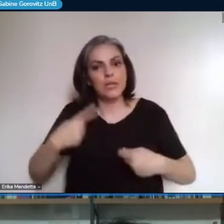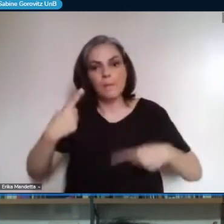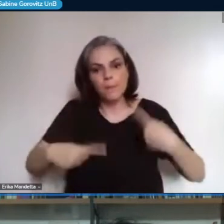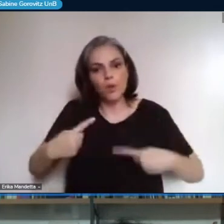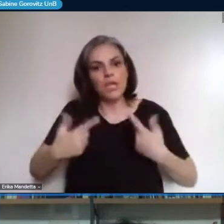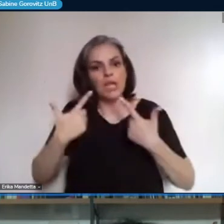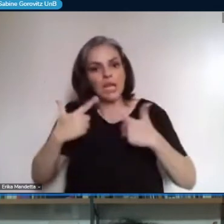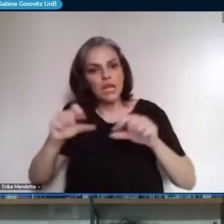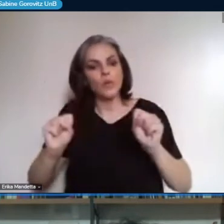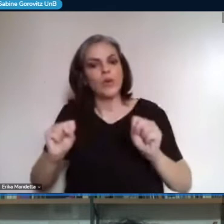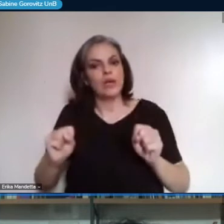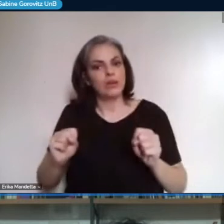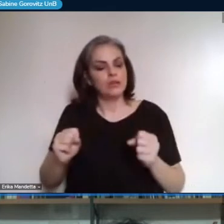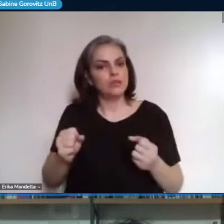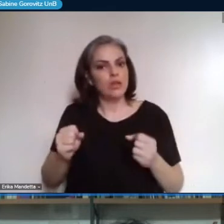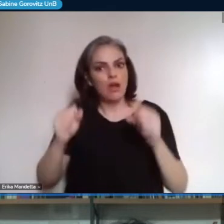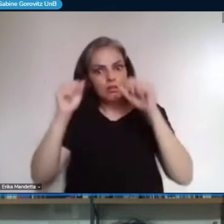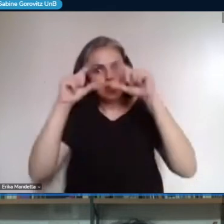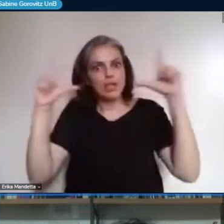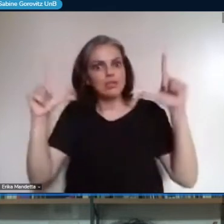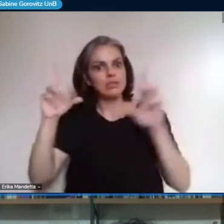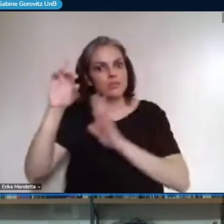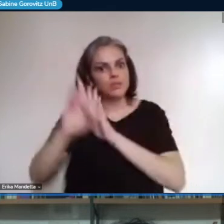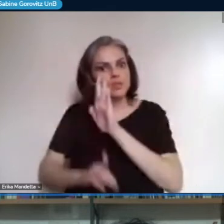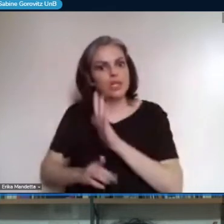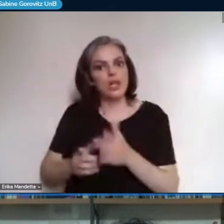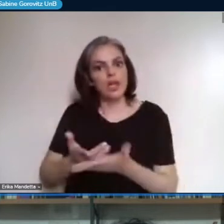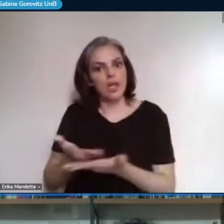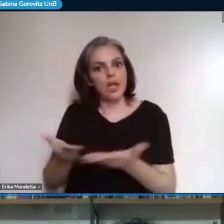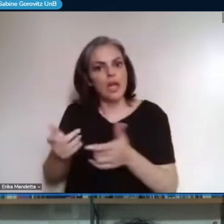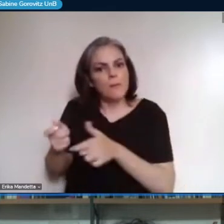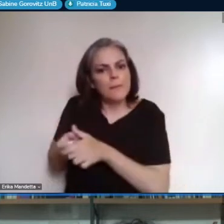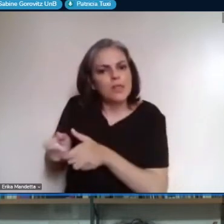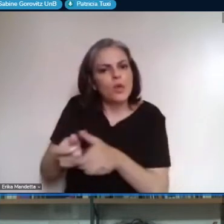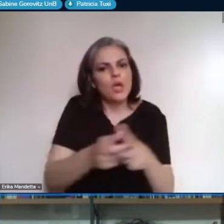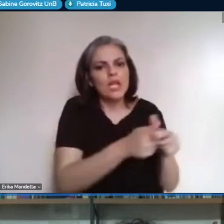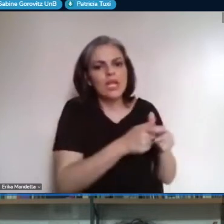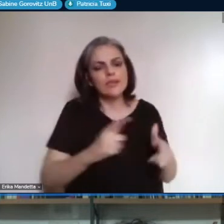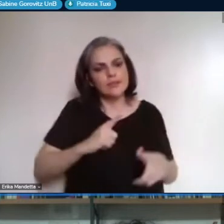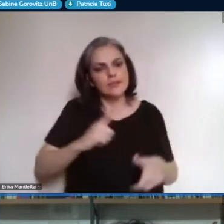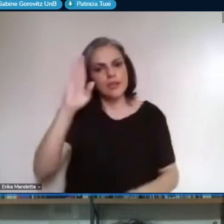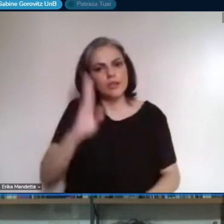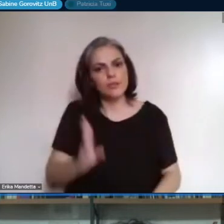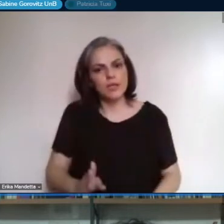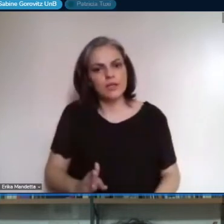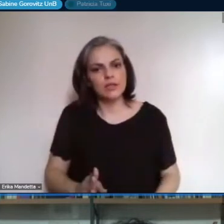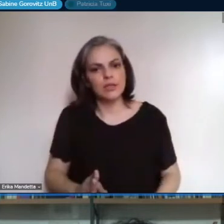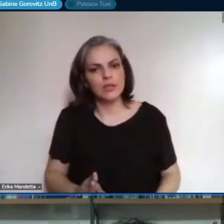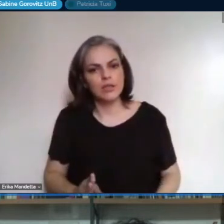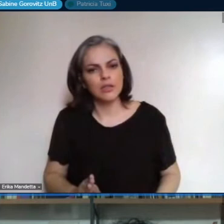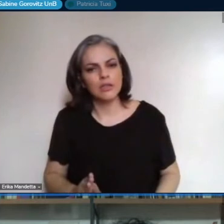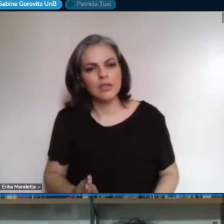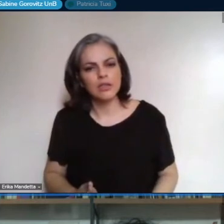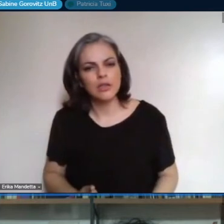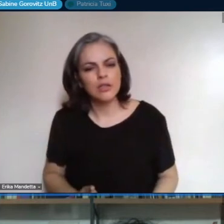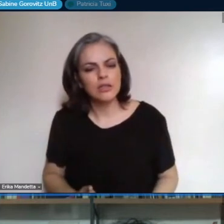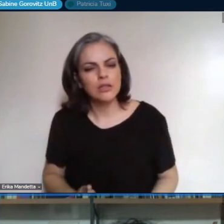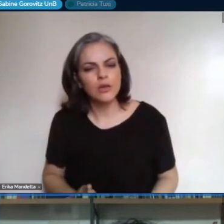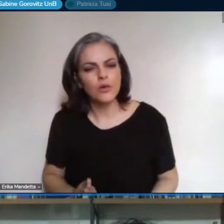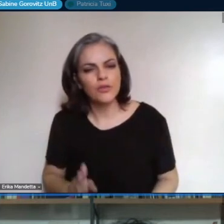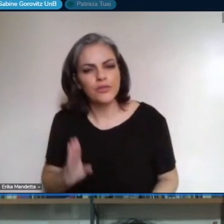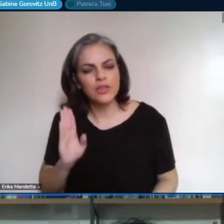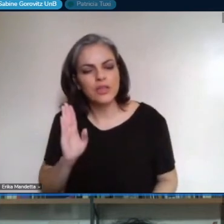contemplem as teorias linguísticas do nosso país, mesmo que perdoe linguísticamente, mas que não